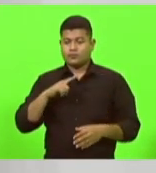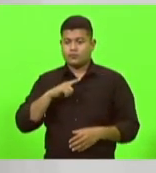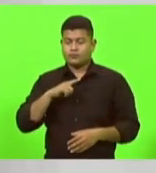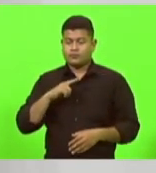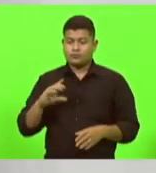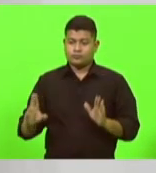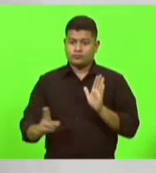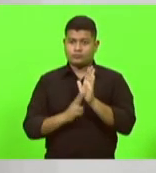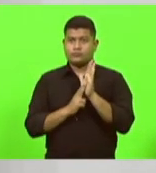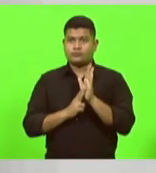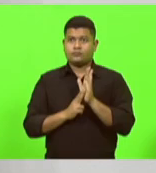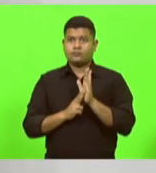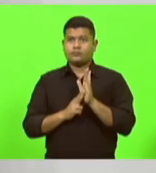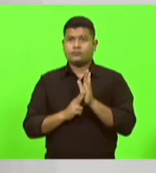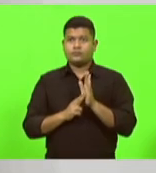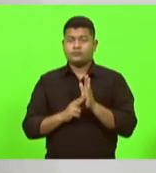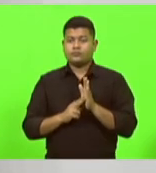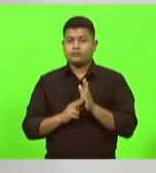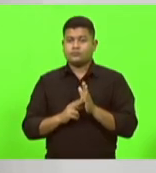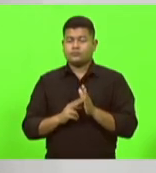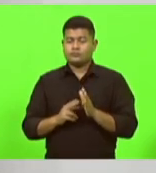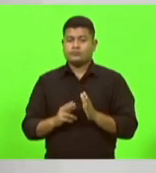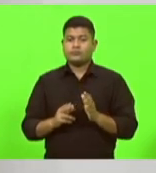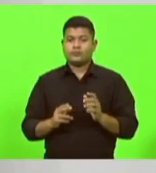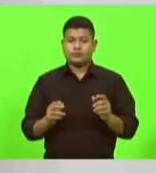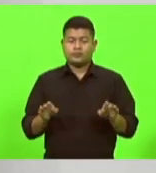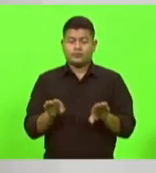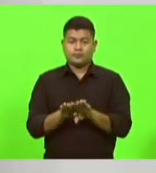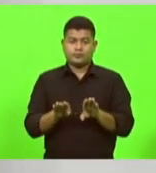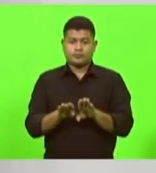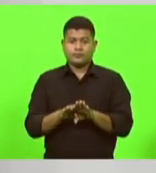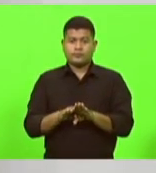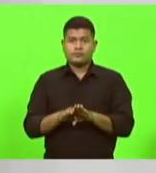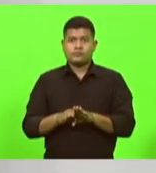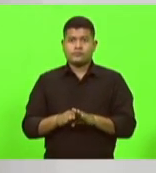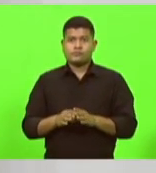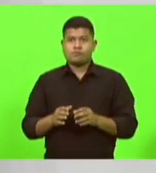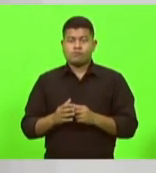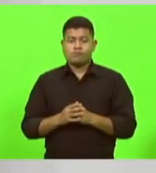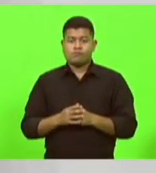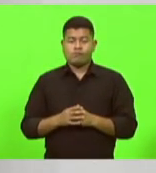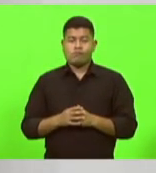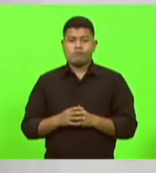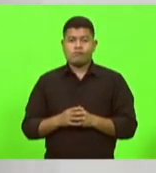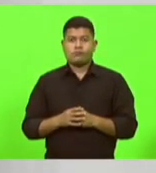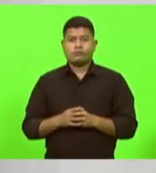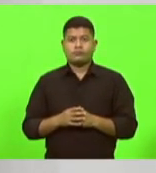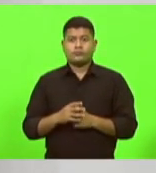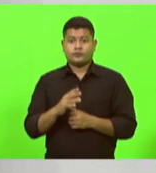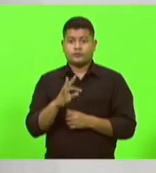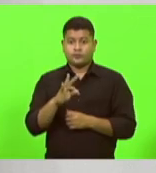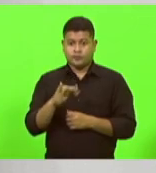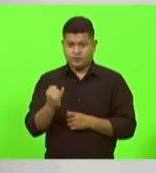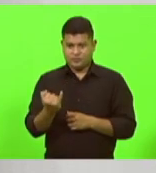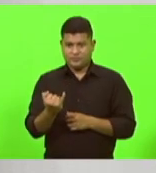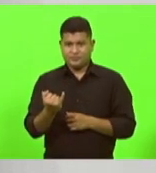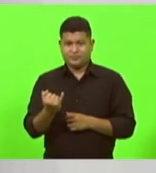daqui a alguns momentos no Tribunal de Justiça, o